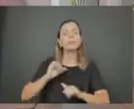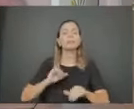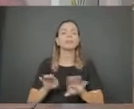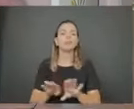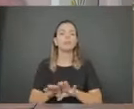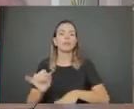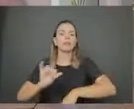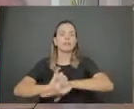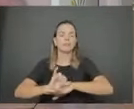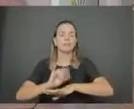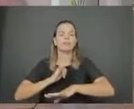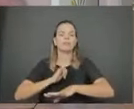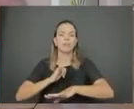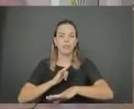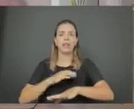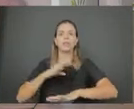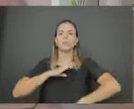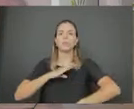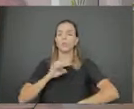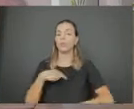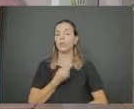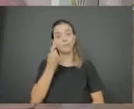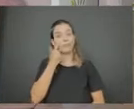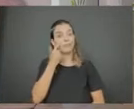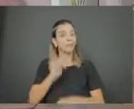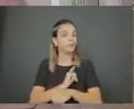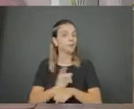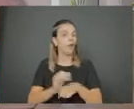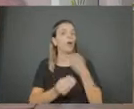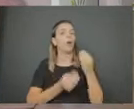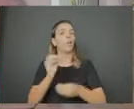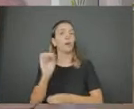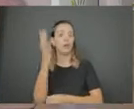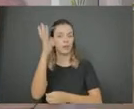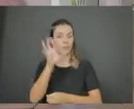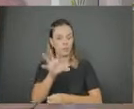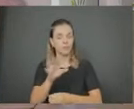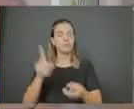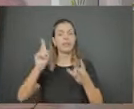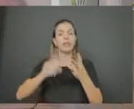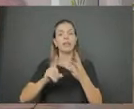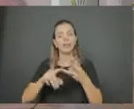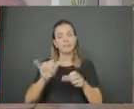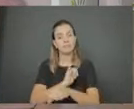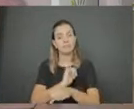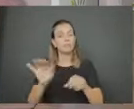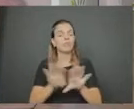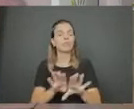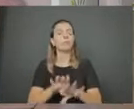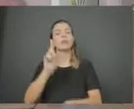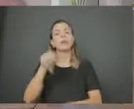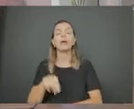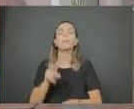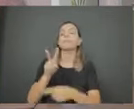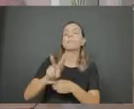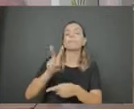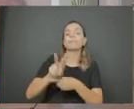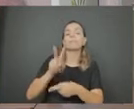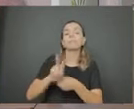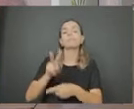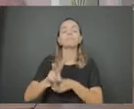estudando como lidar com isso, né, Goulart? E a terceira medida é fazer a prevenção, a